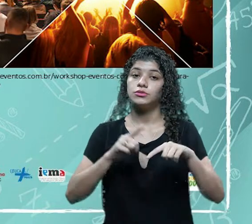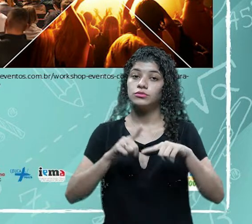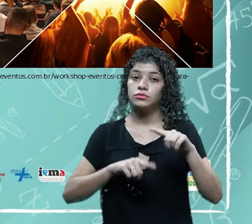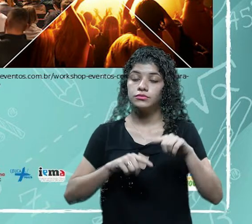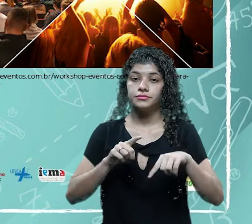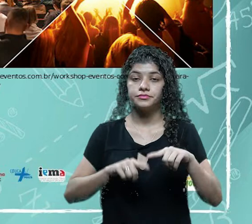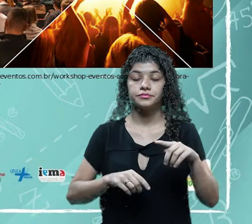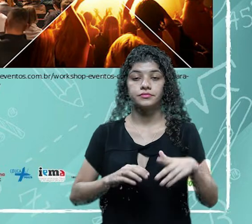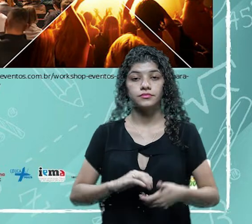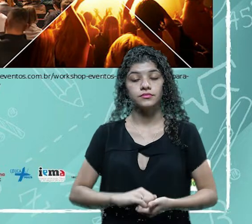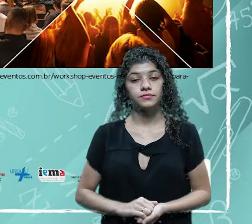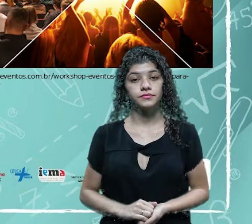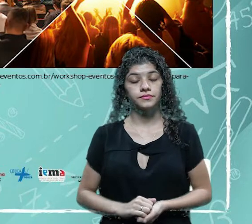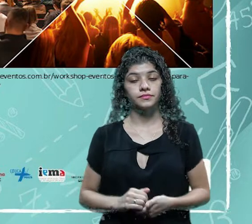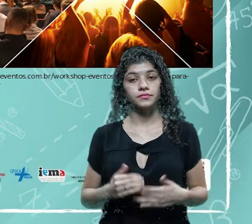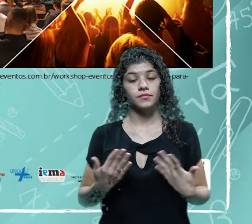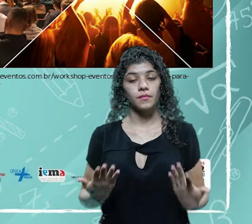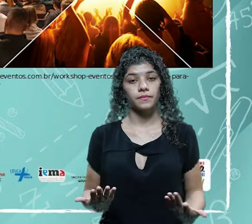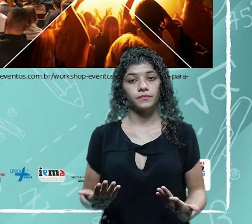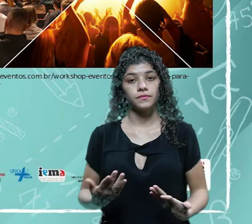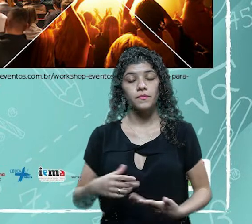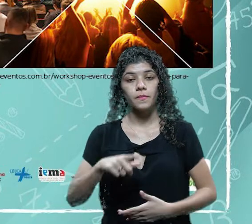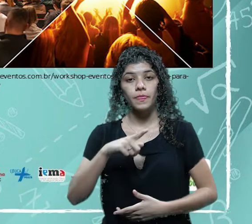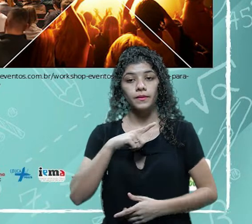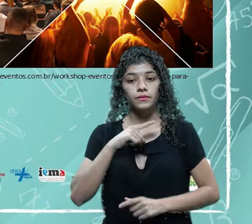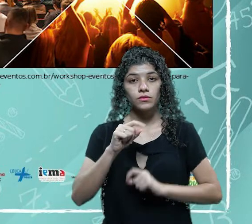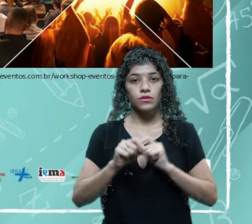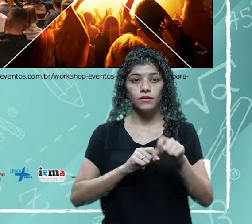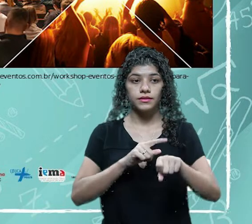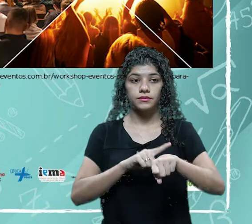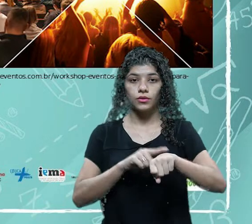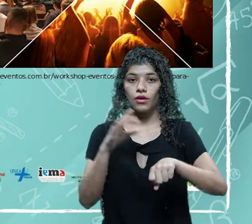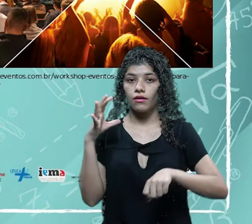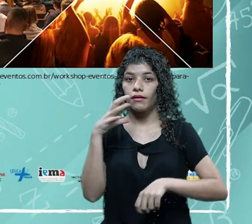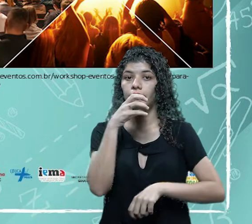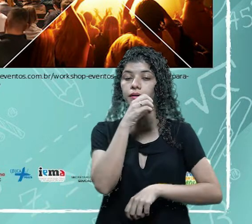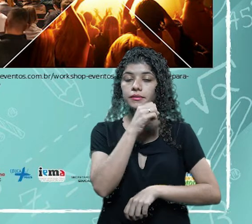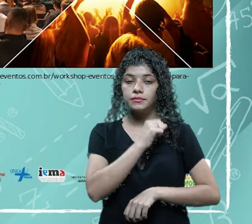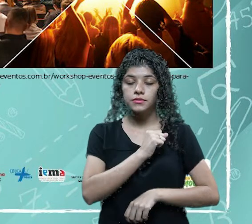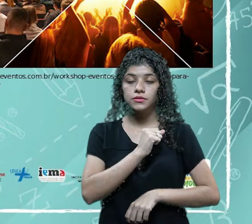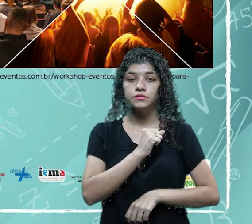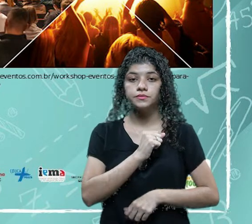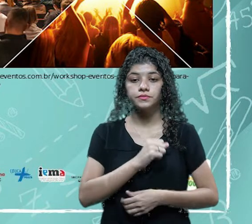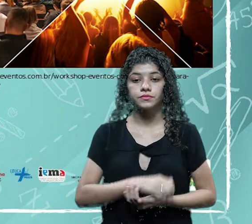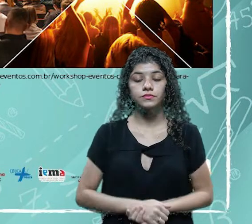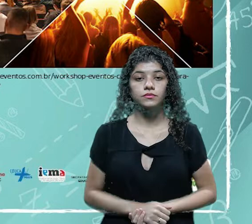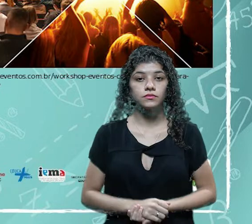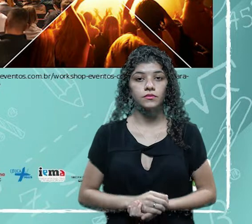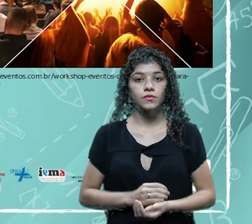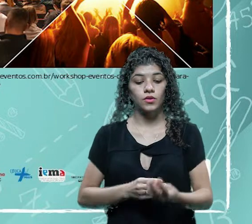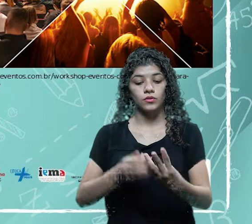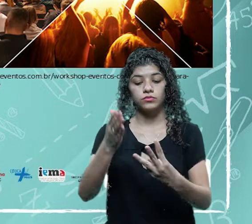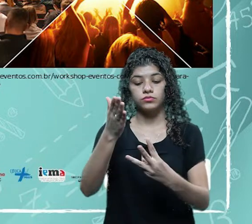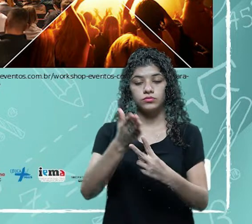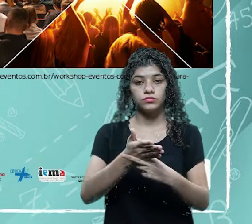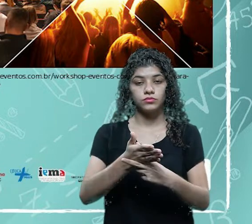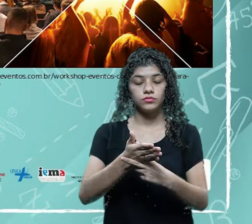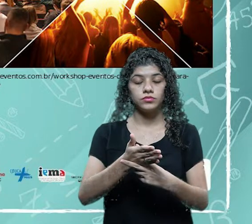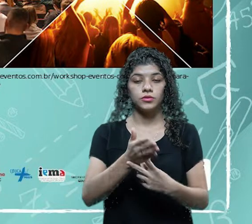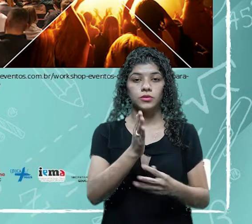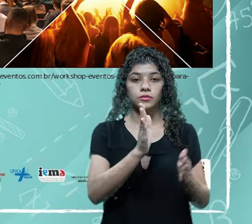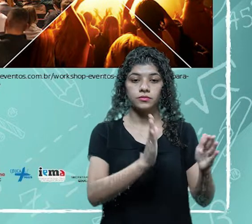então geralmente esse evento ele tem uma curta duração né Ele é dividido em duas partes